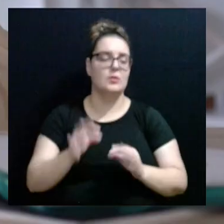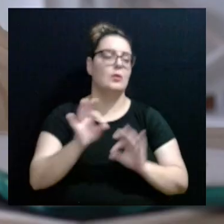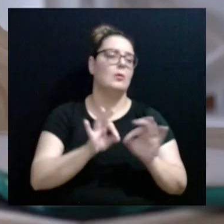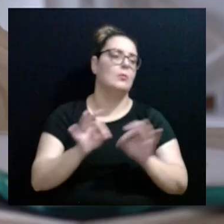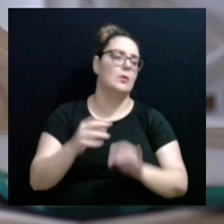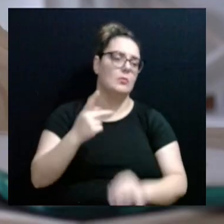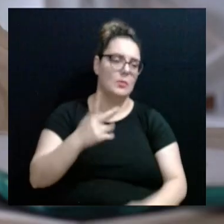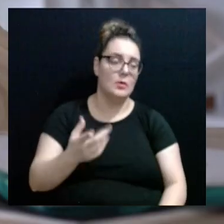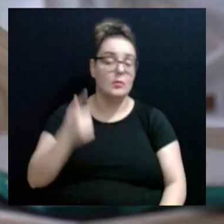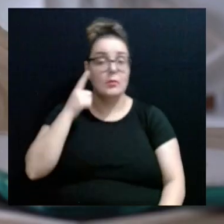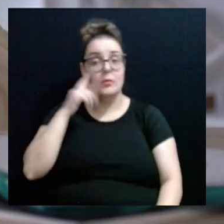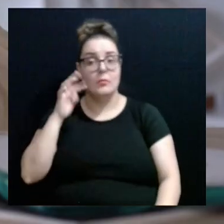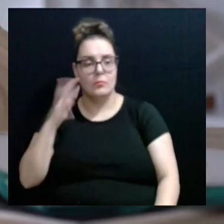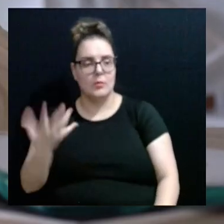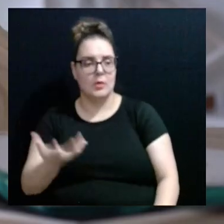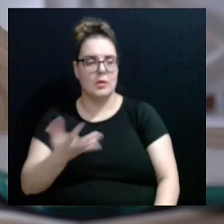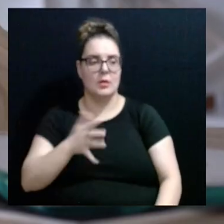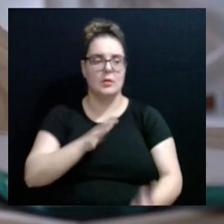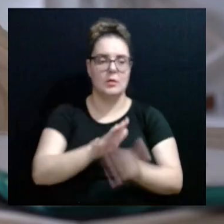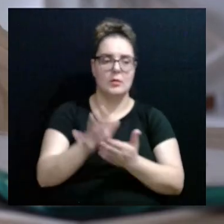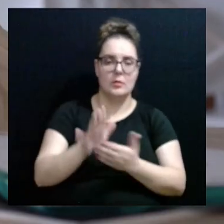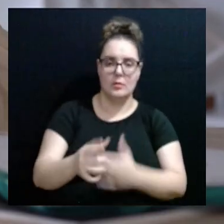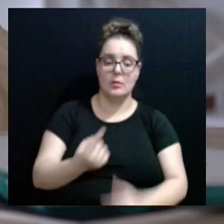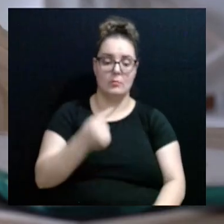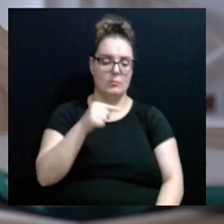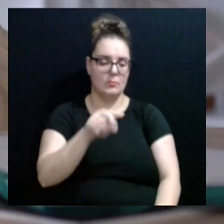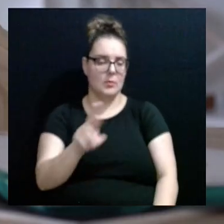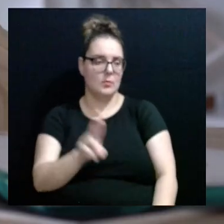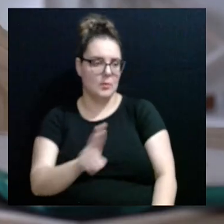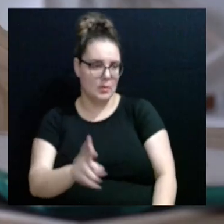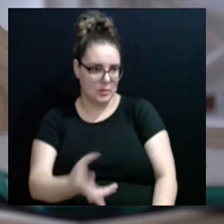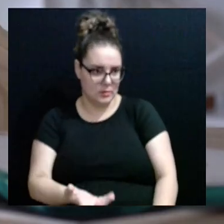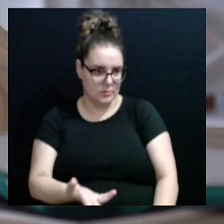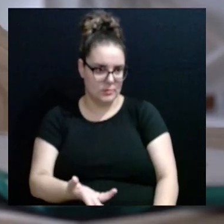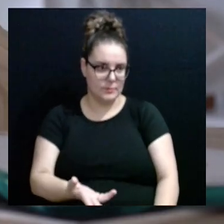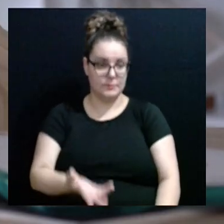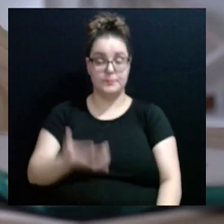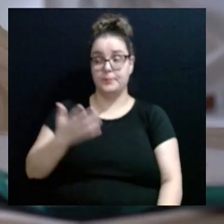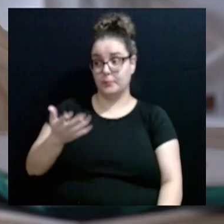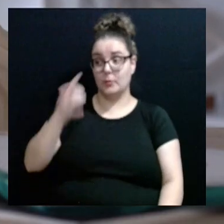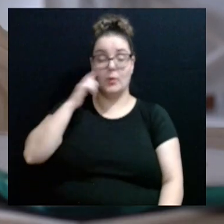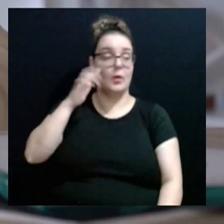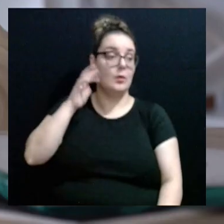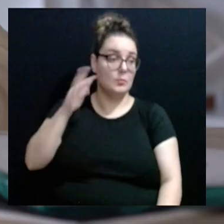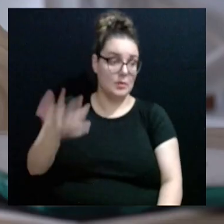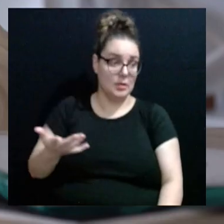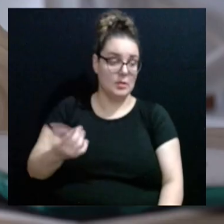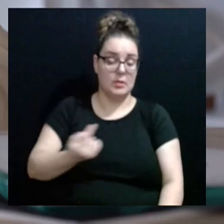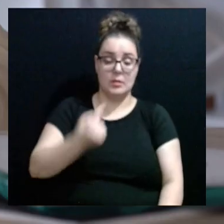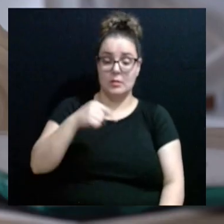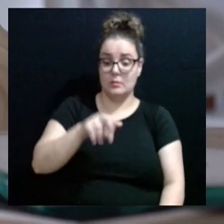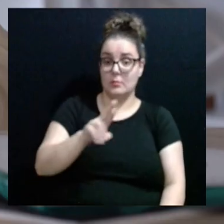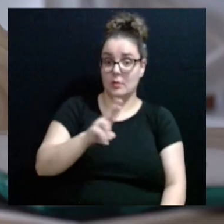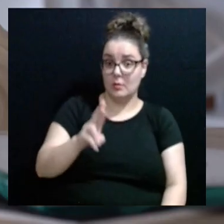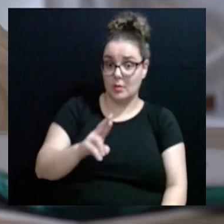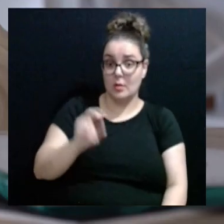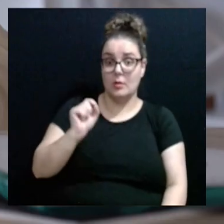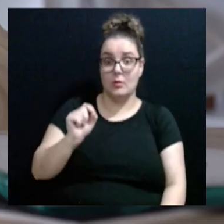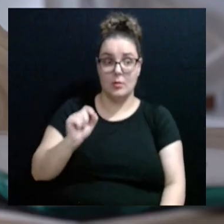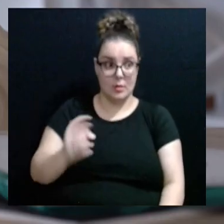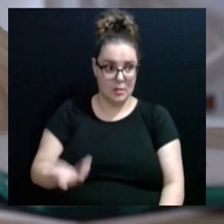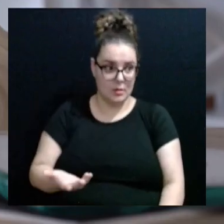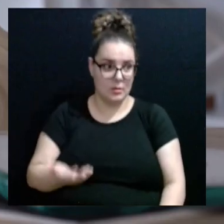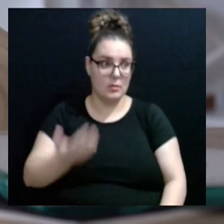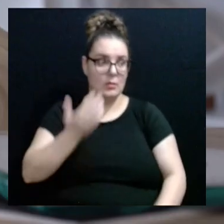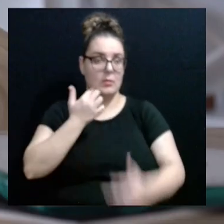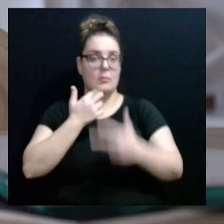quero gastar R$1.000, né? Então você tem que imaginar que esses R$1.000 é para alimentação, é